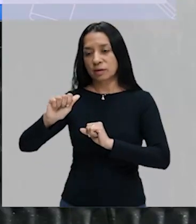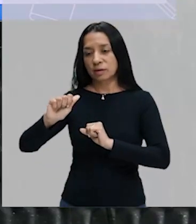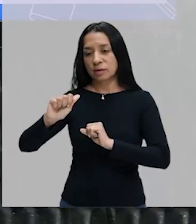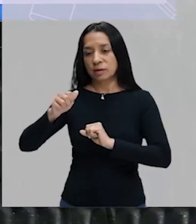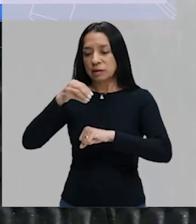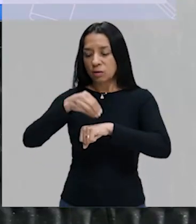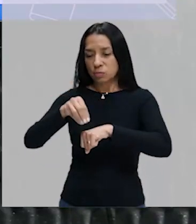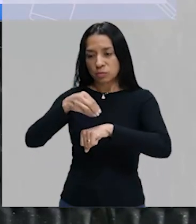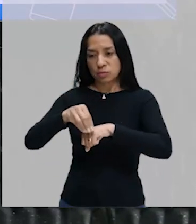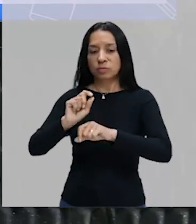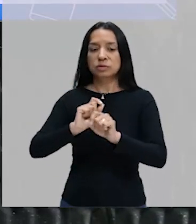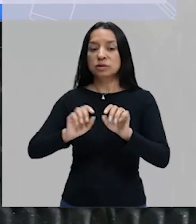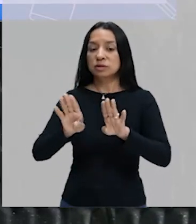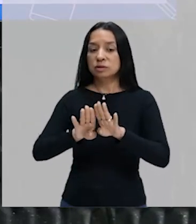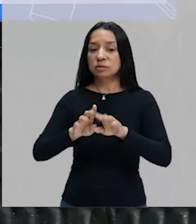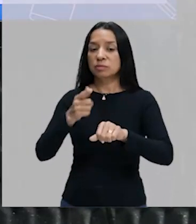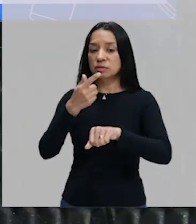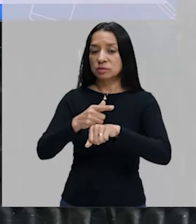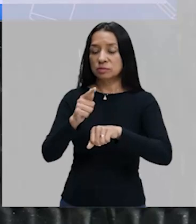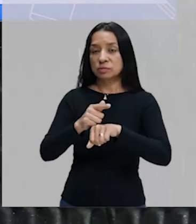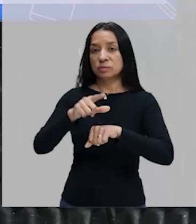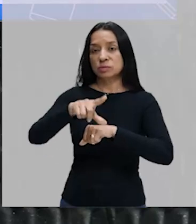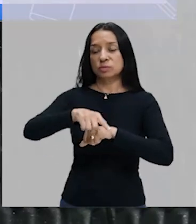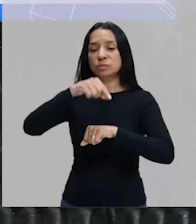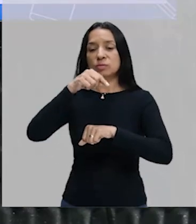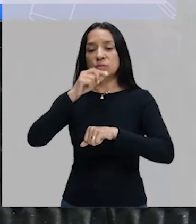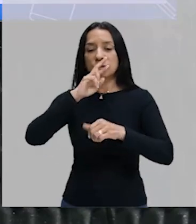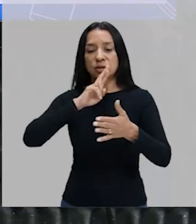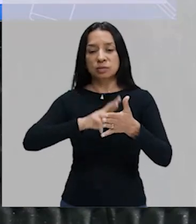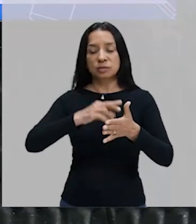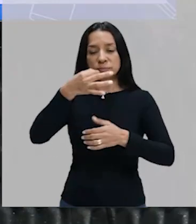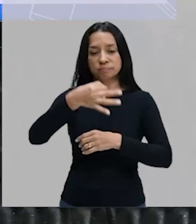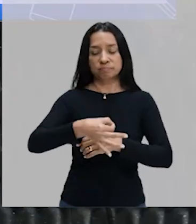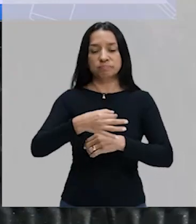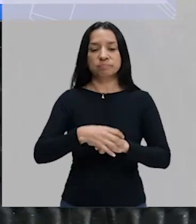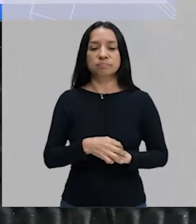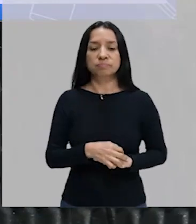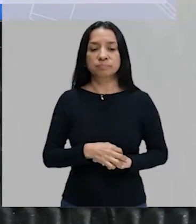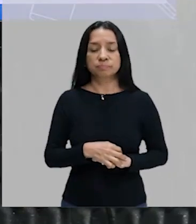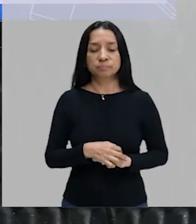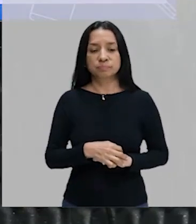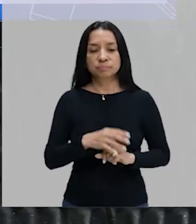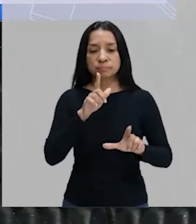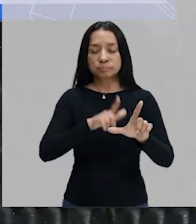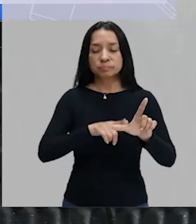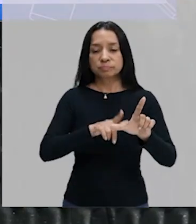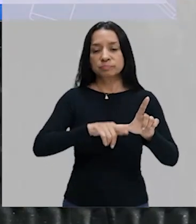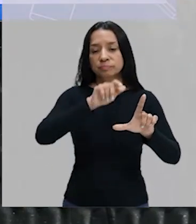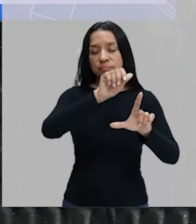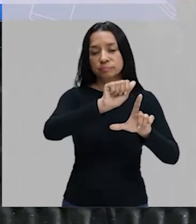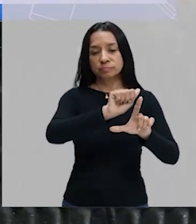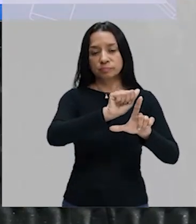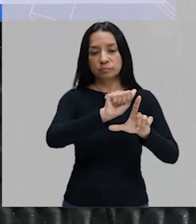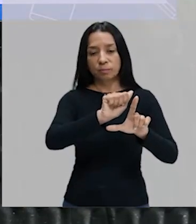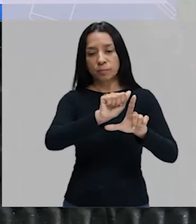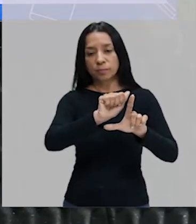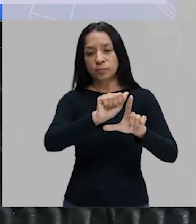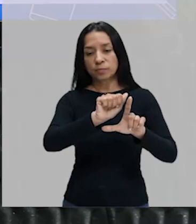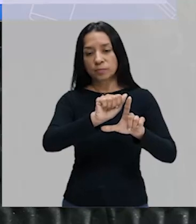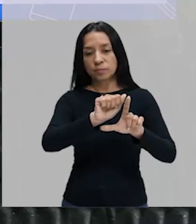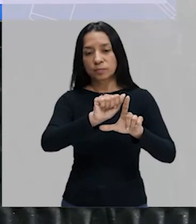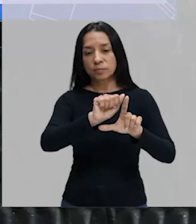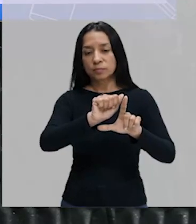paleontológica e geológica, assinale a alternativa correta. Vamos lá. Letra A.